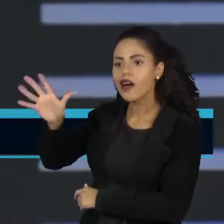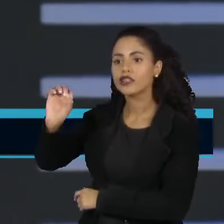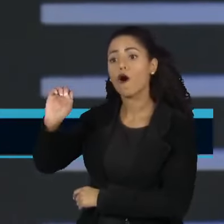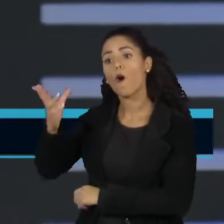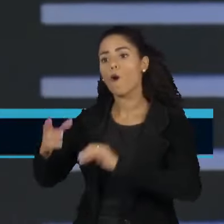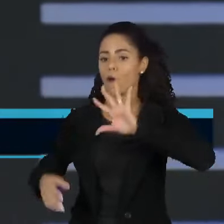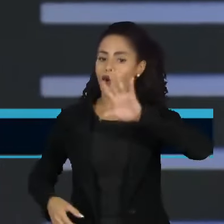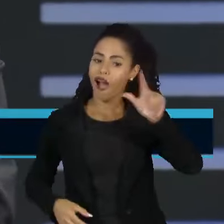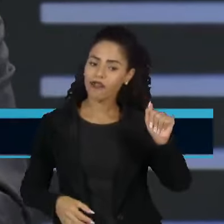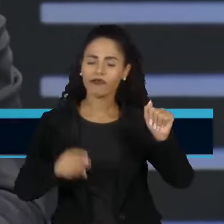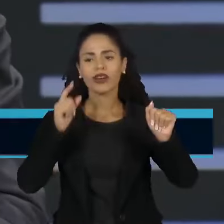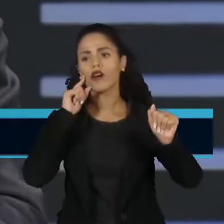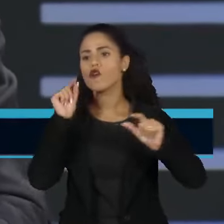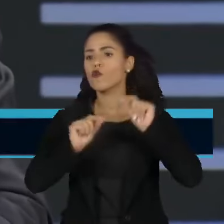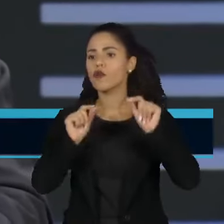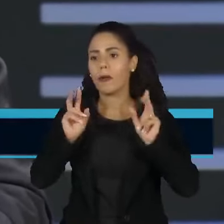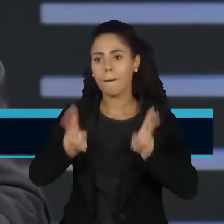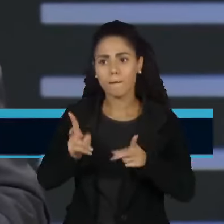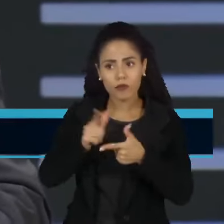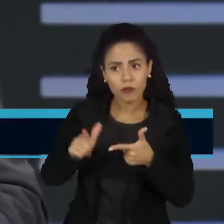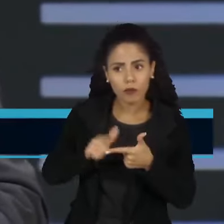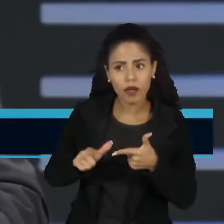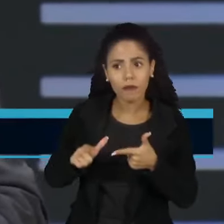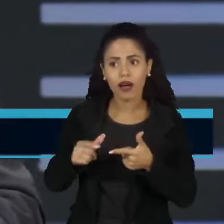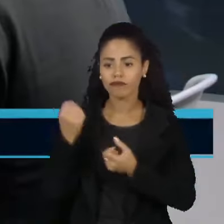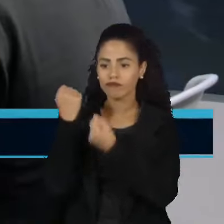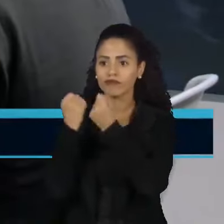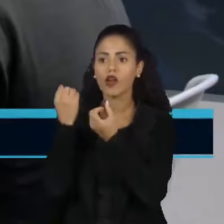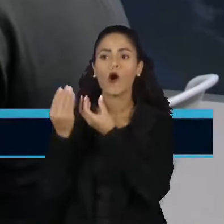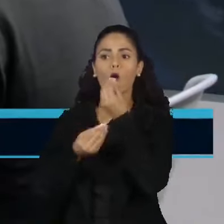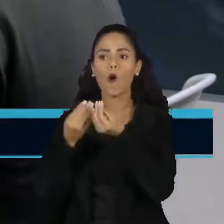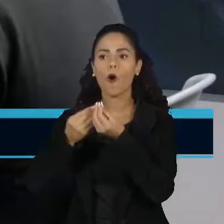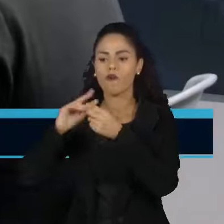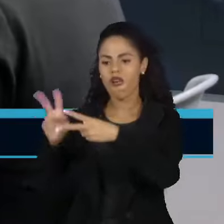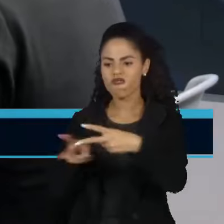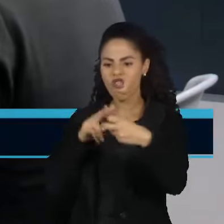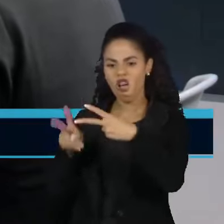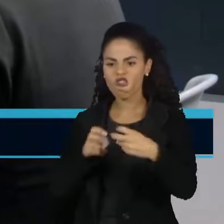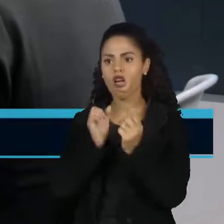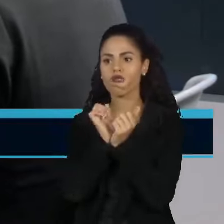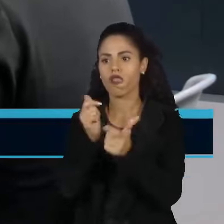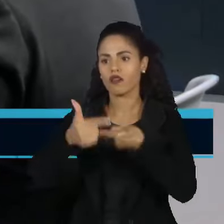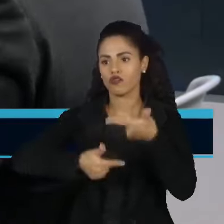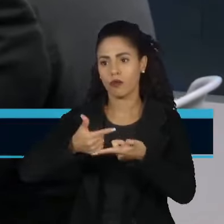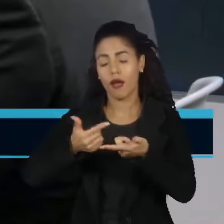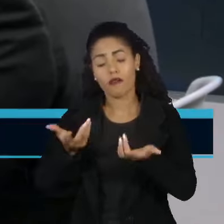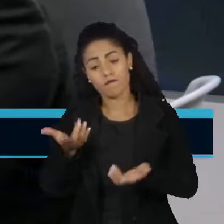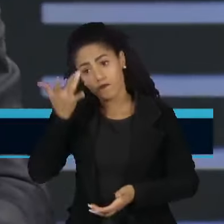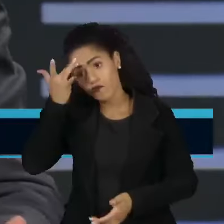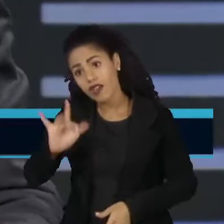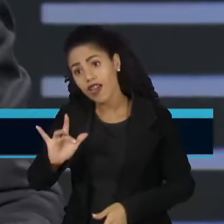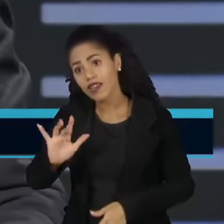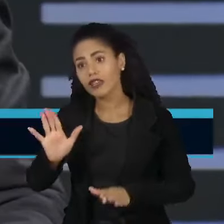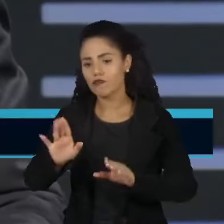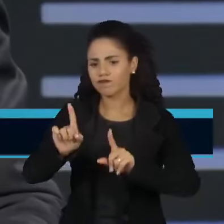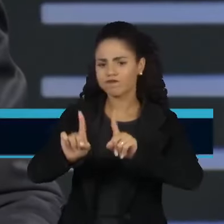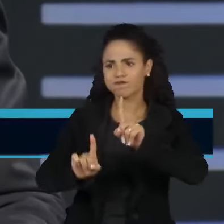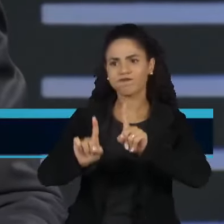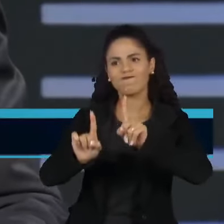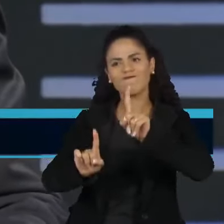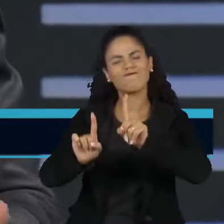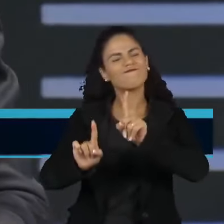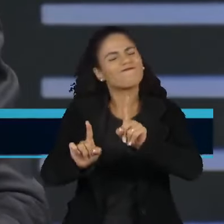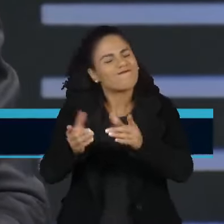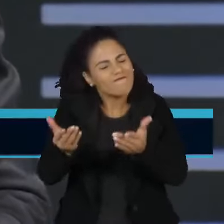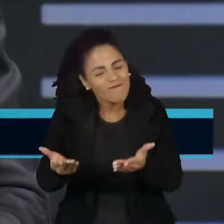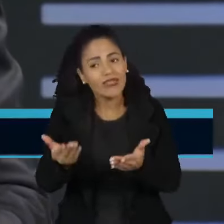África, você tem essa mesma situação, não foi fabricado com superexploração do trabalho, muitas vezes foi. Então, é uma concorrência desleal